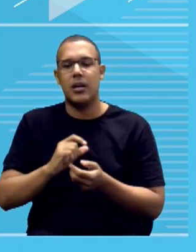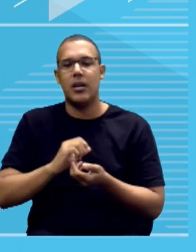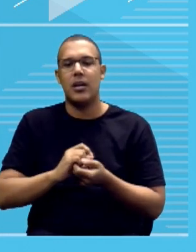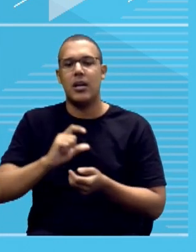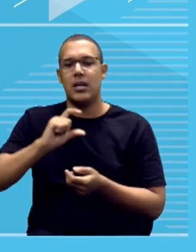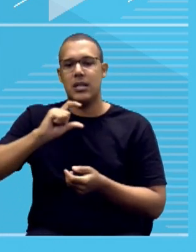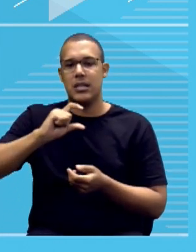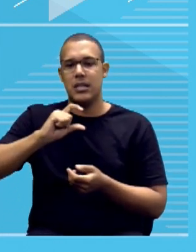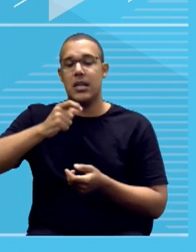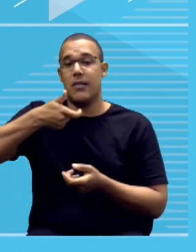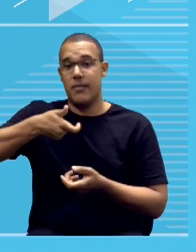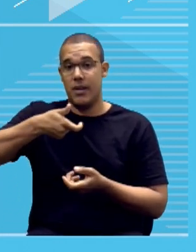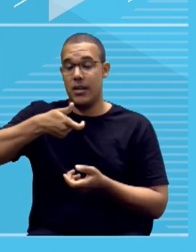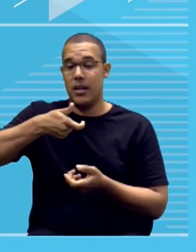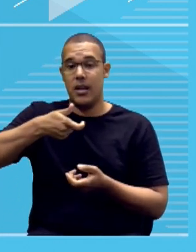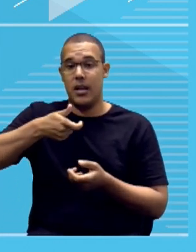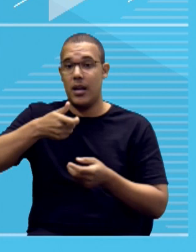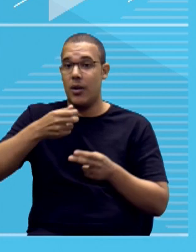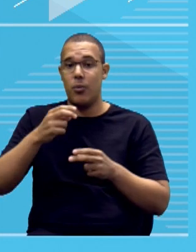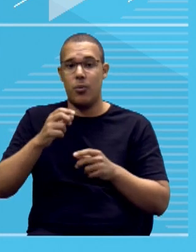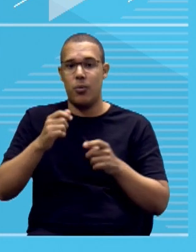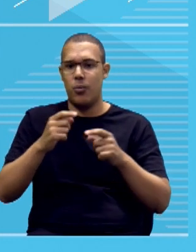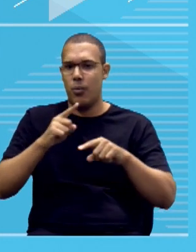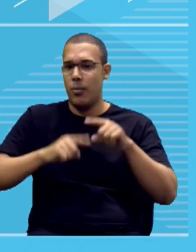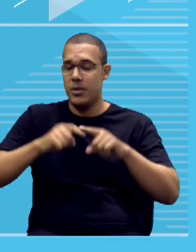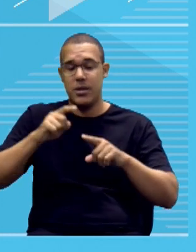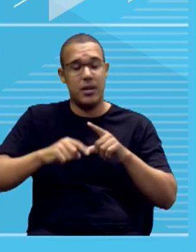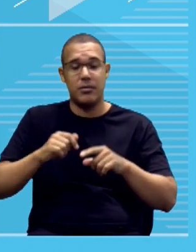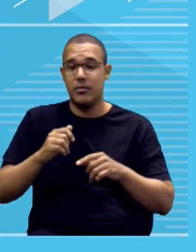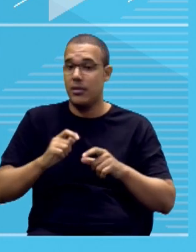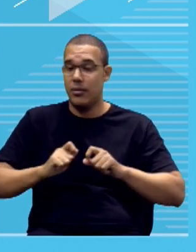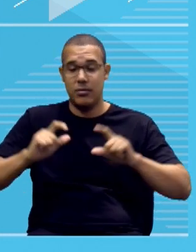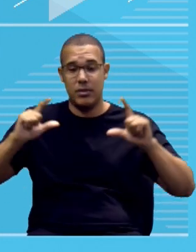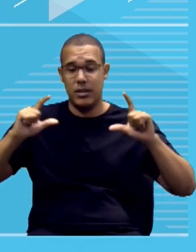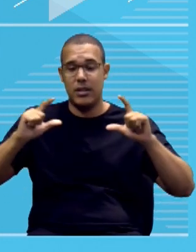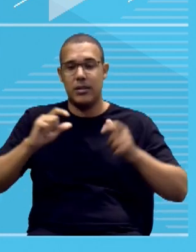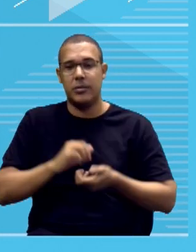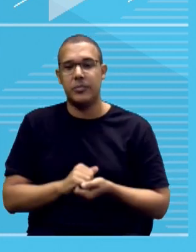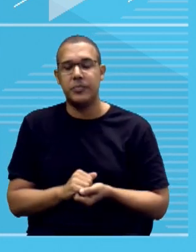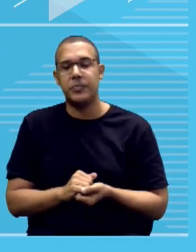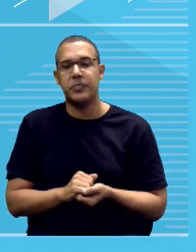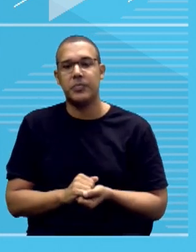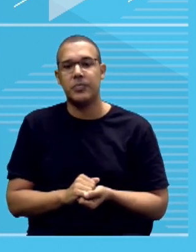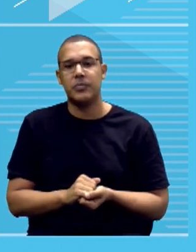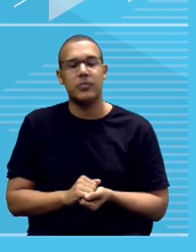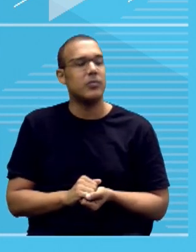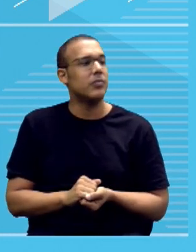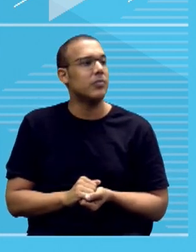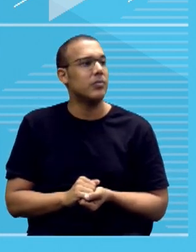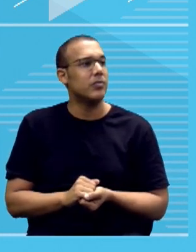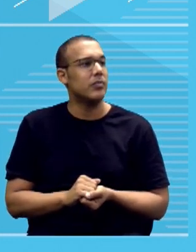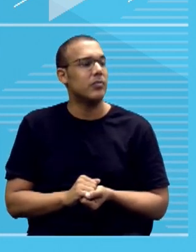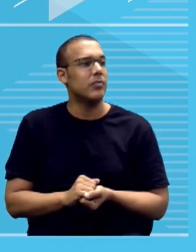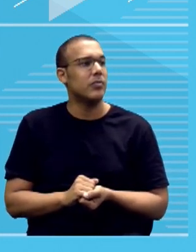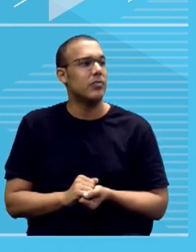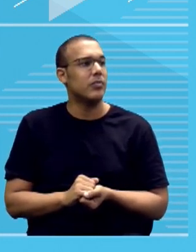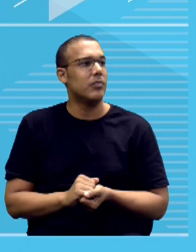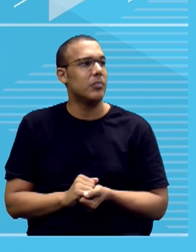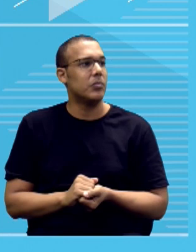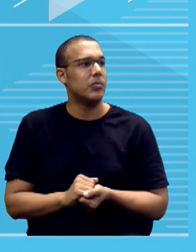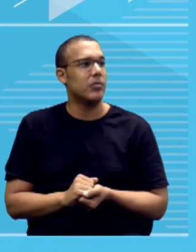aparelho funcione. Mas toda pilha ela tem dois polos, positivo e negativo, e aqui dentro você vai